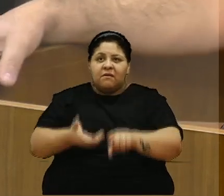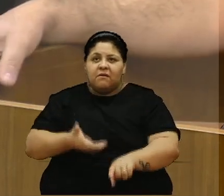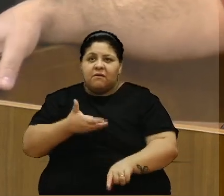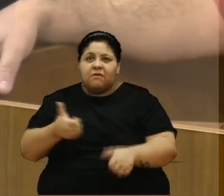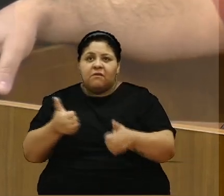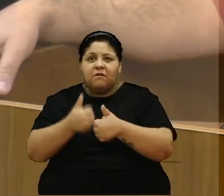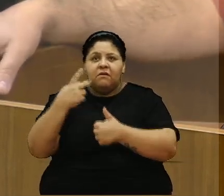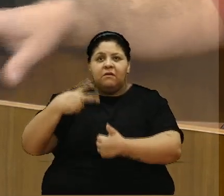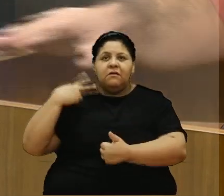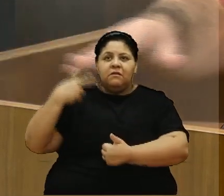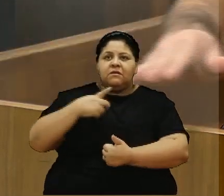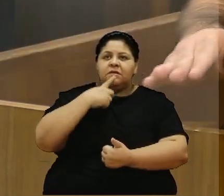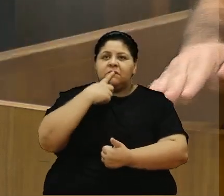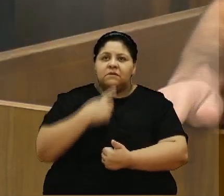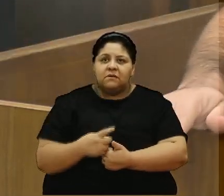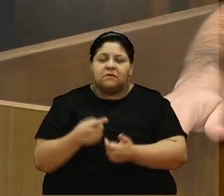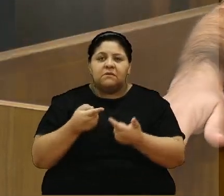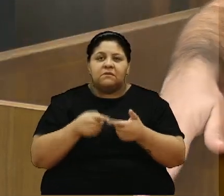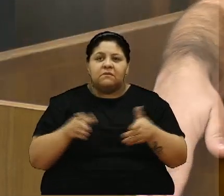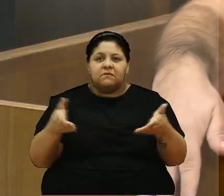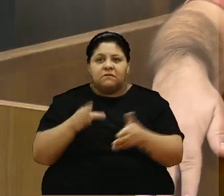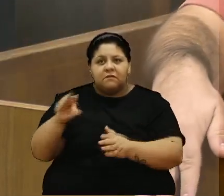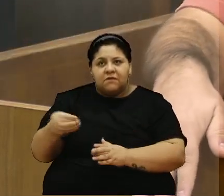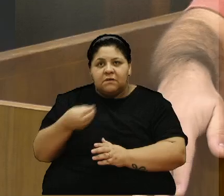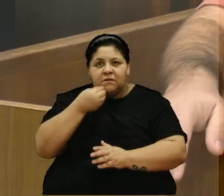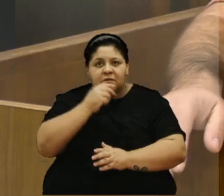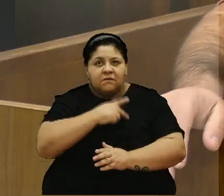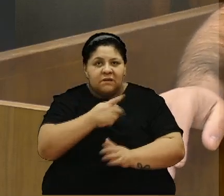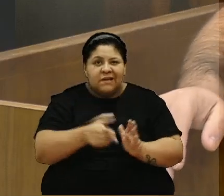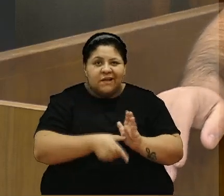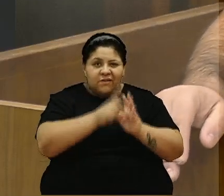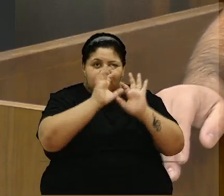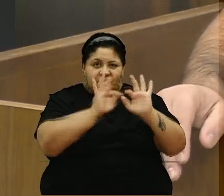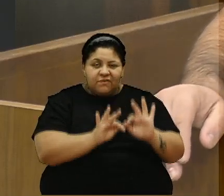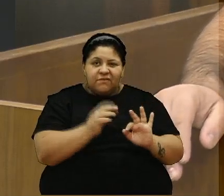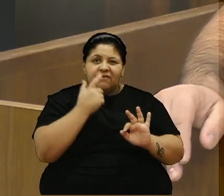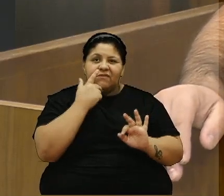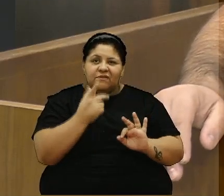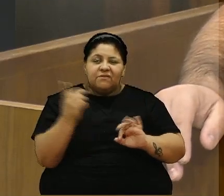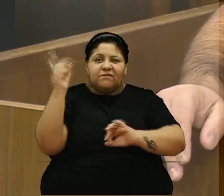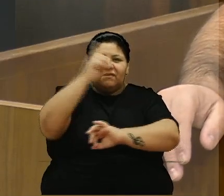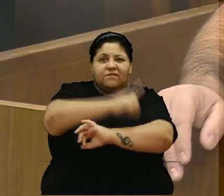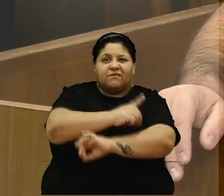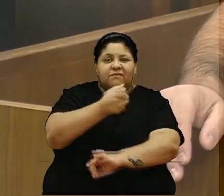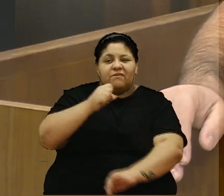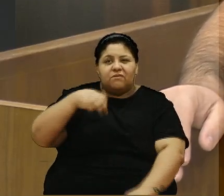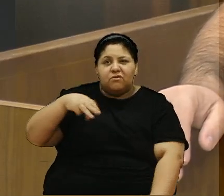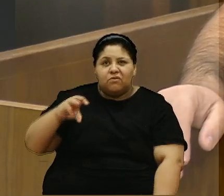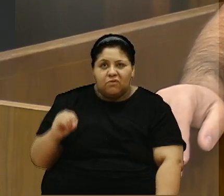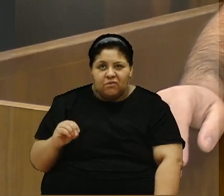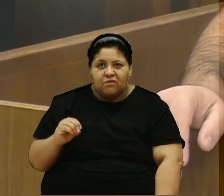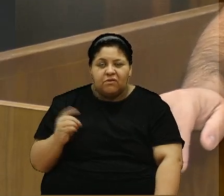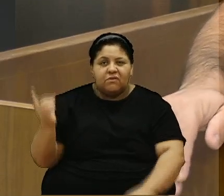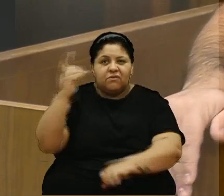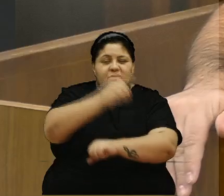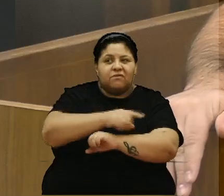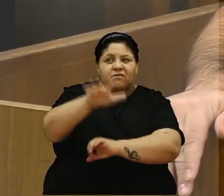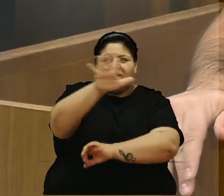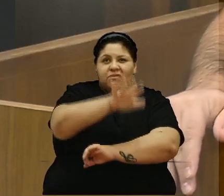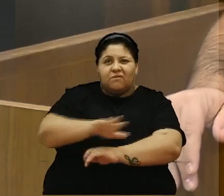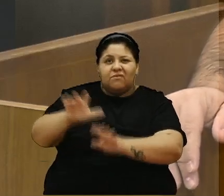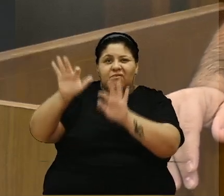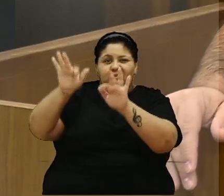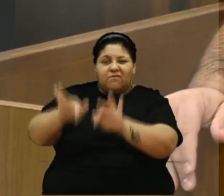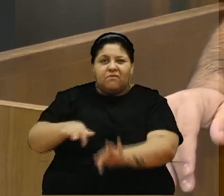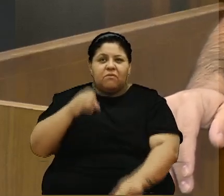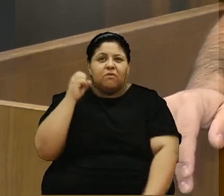Rose Frigerio. Mas eu quero aproveitar, presidente, antes de concluir, falando sobre o dia 18 de maio, o Dia Nacional de Combate ao